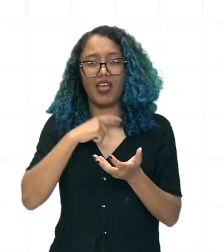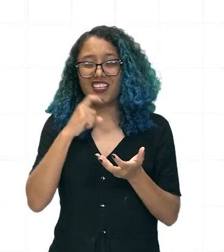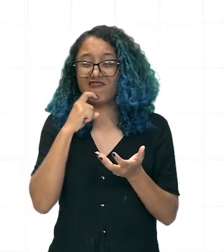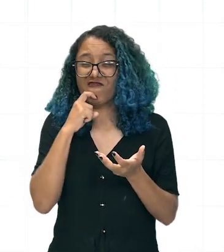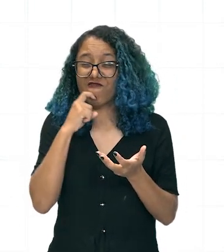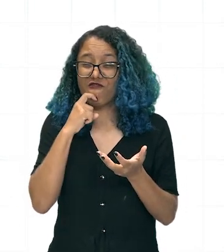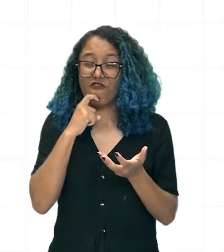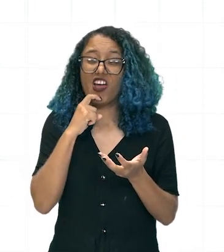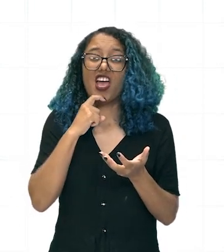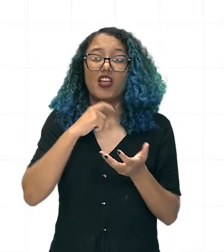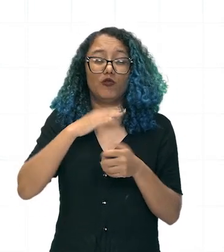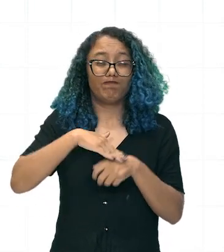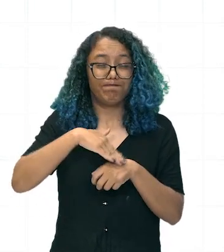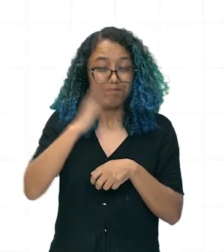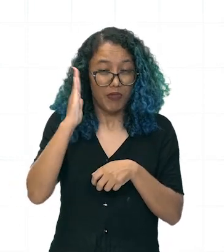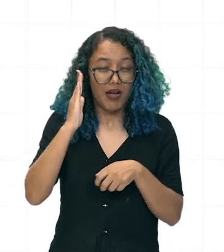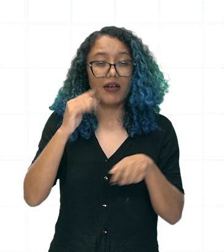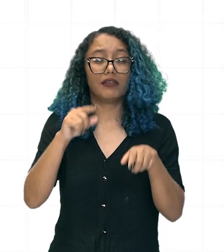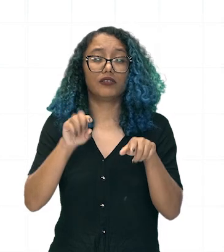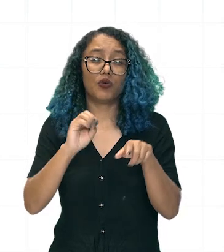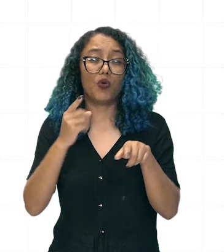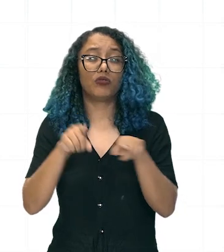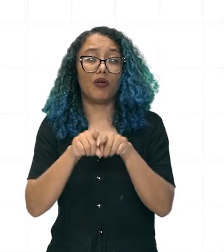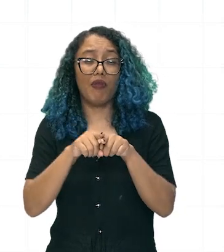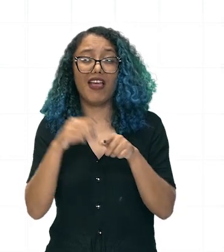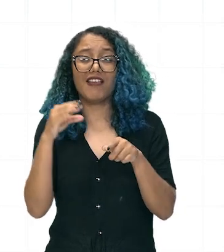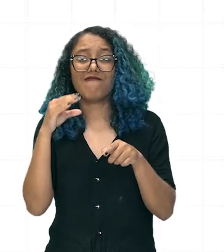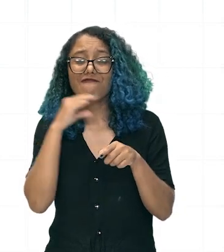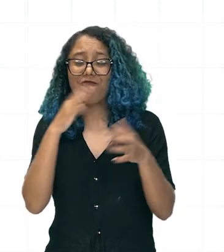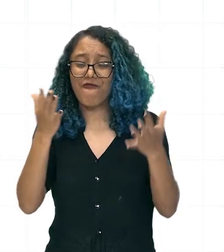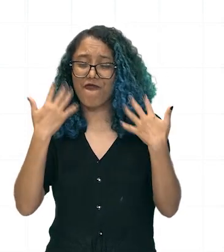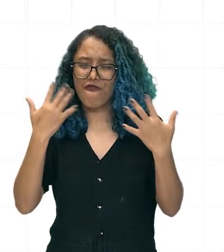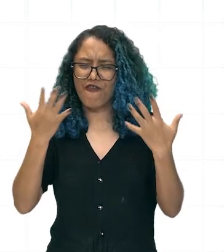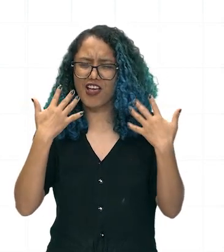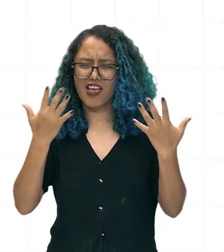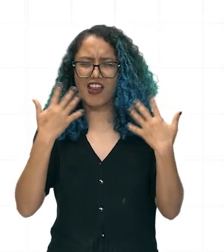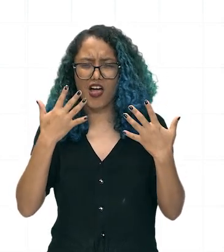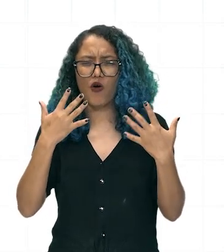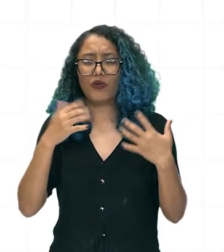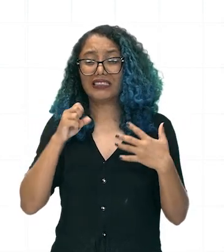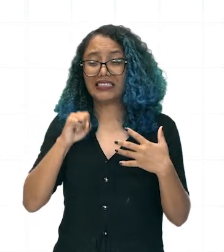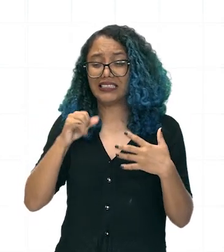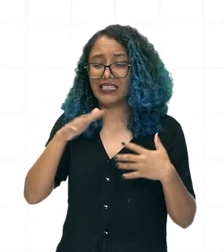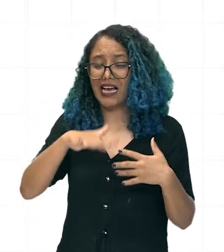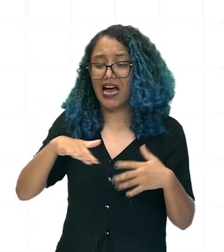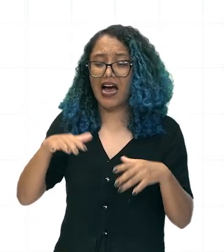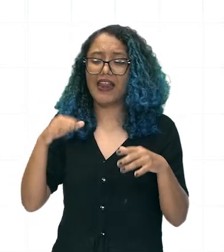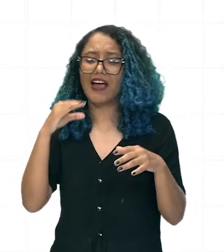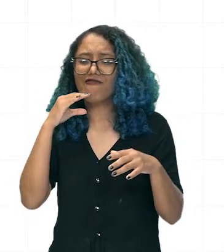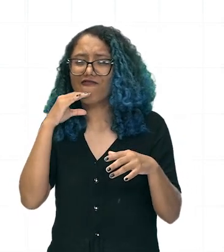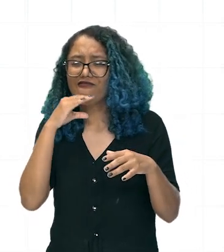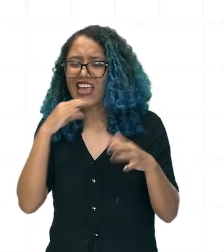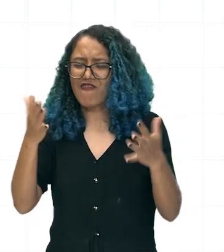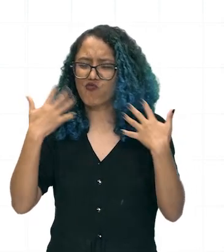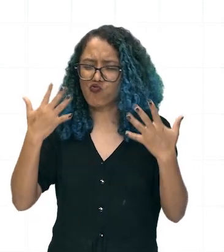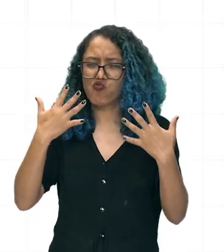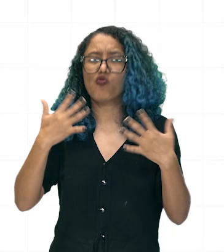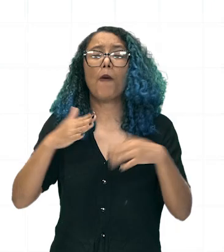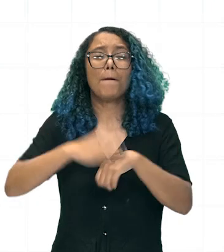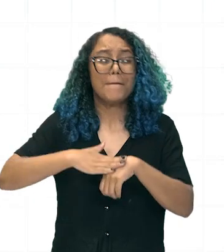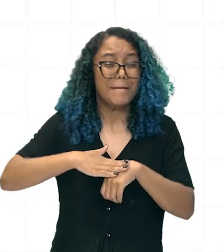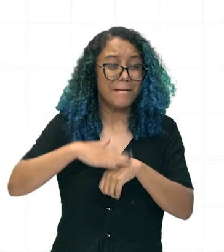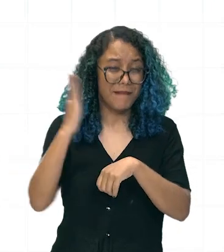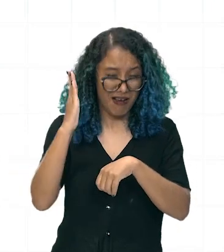né? Ou também se for no verão, né? Se for uma região que está no verão, esse verão vai ficar mais intenso,